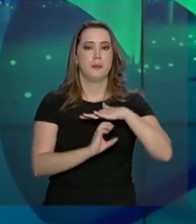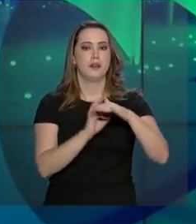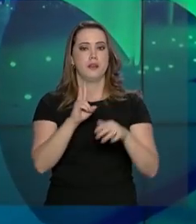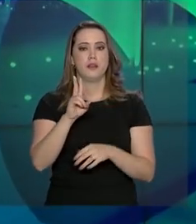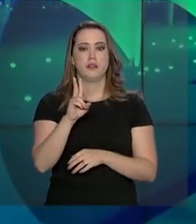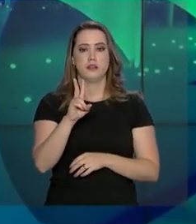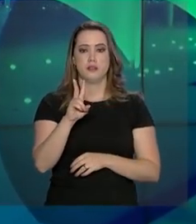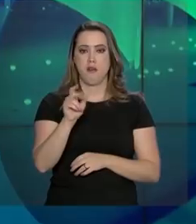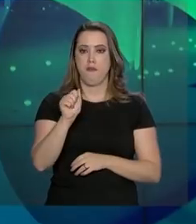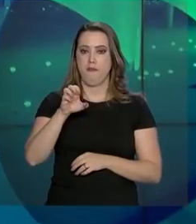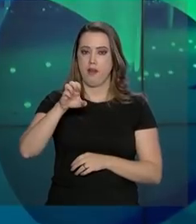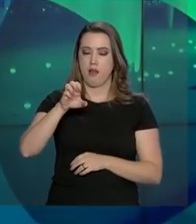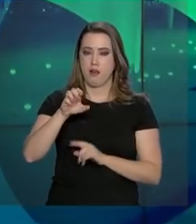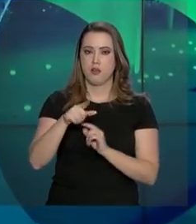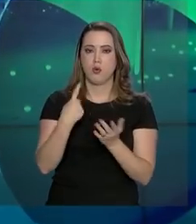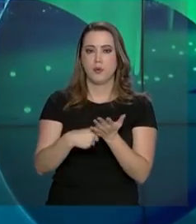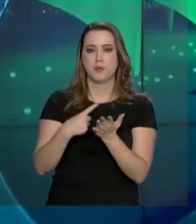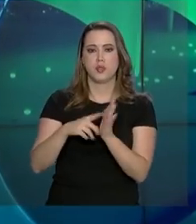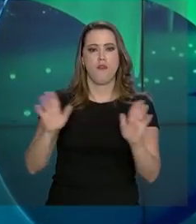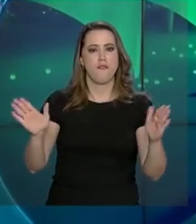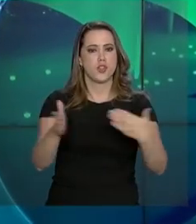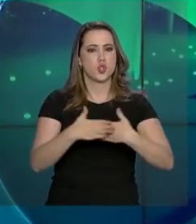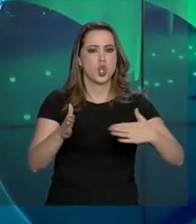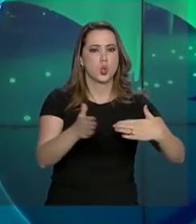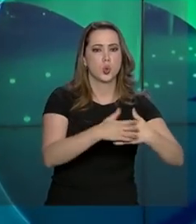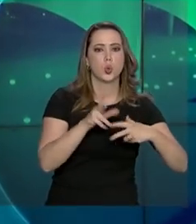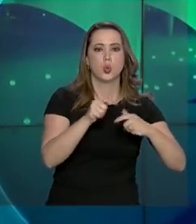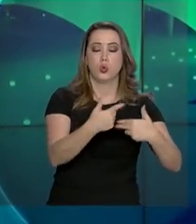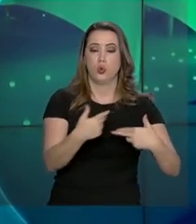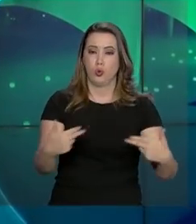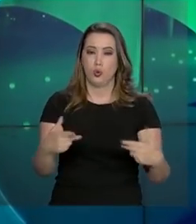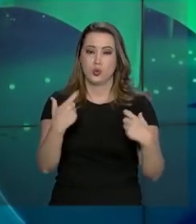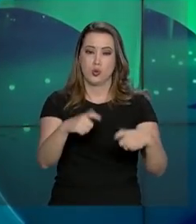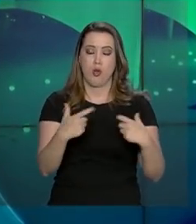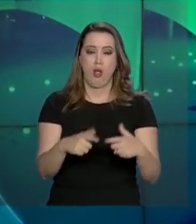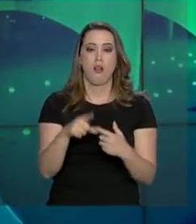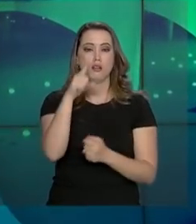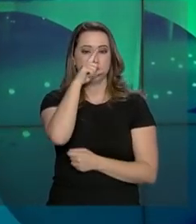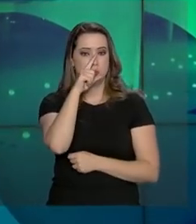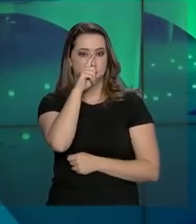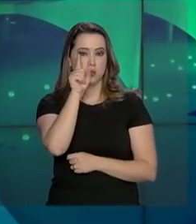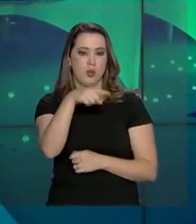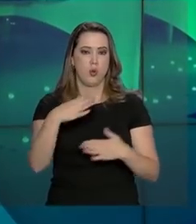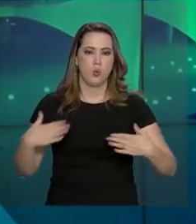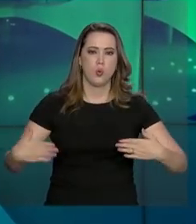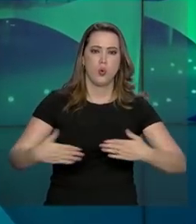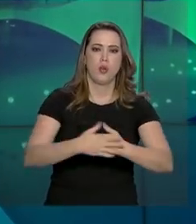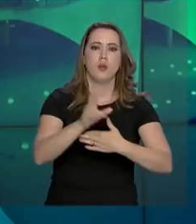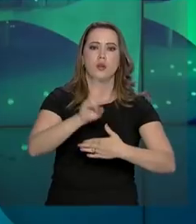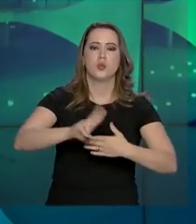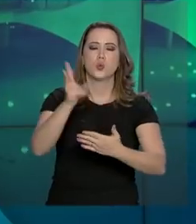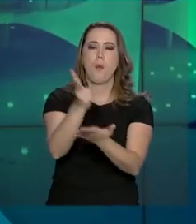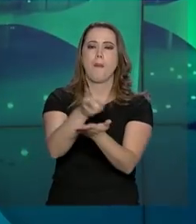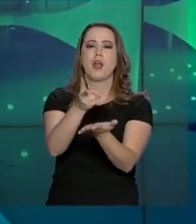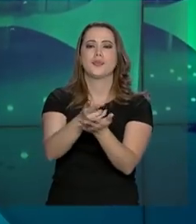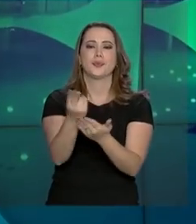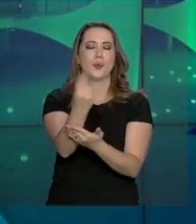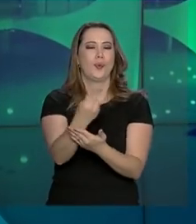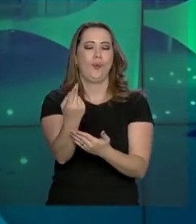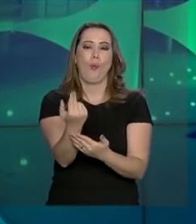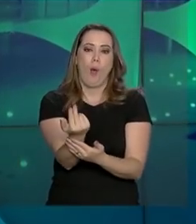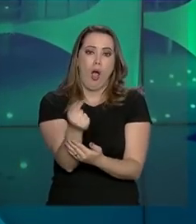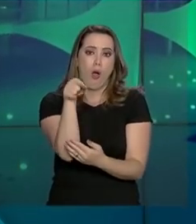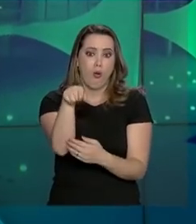Vale se comprometeu a fechar todas as barragens consideradas críticas. São barragens que utilizam o mesmo